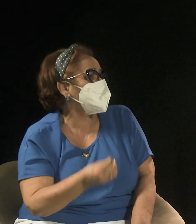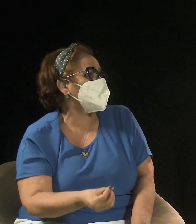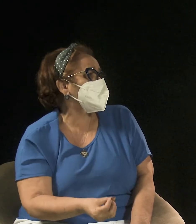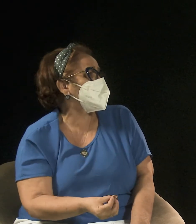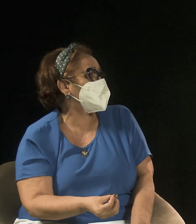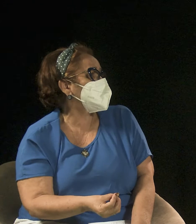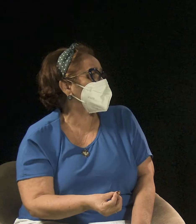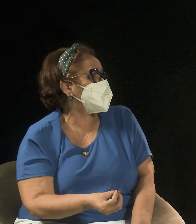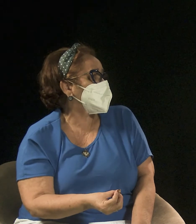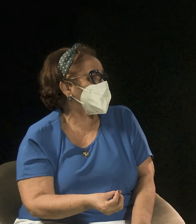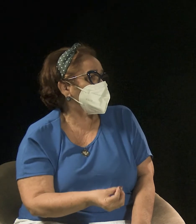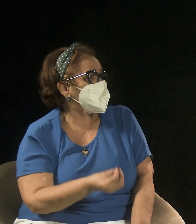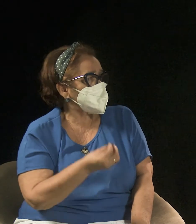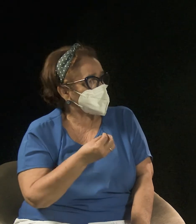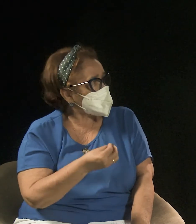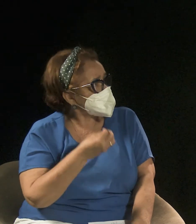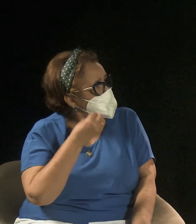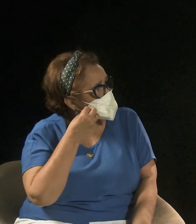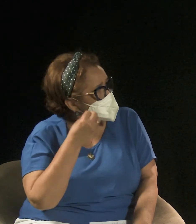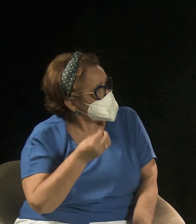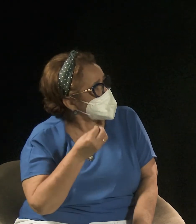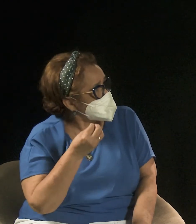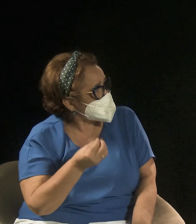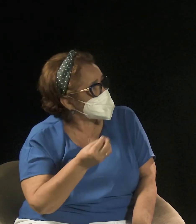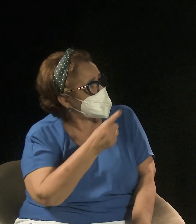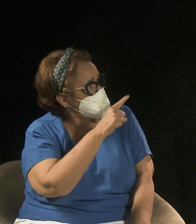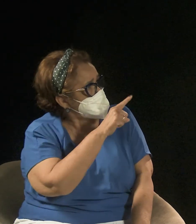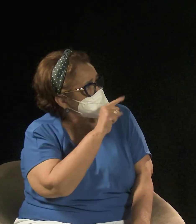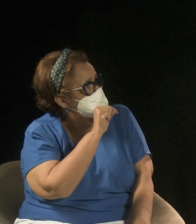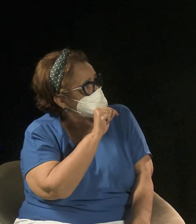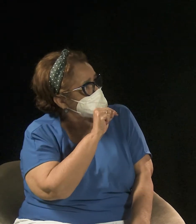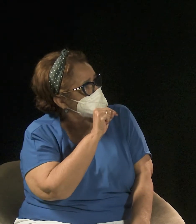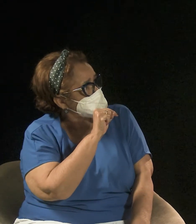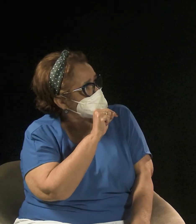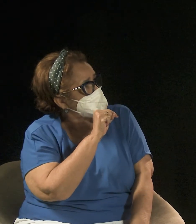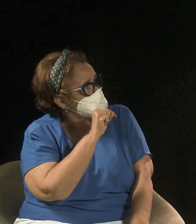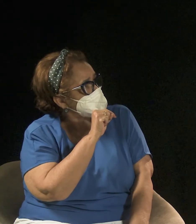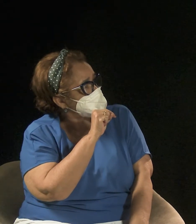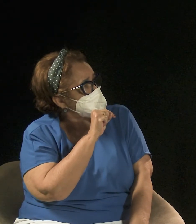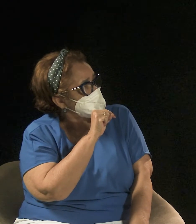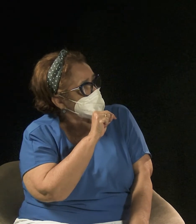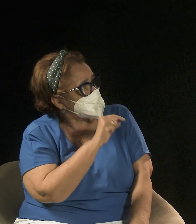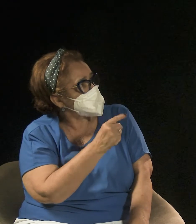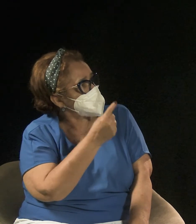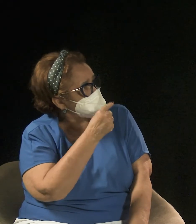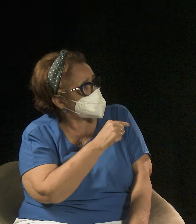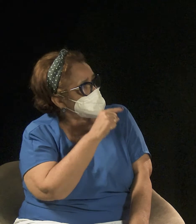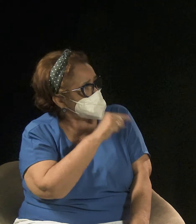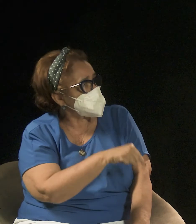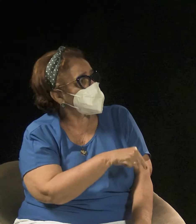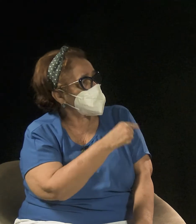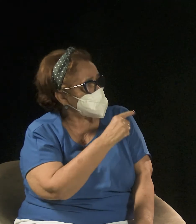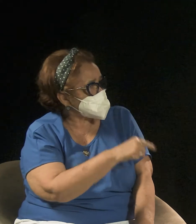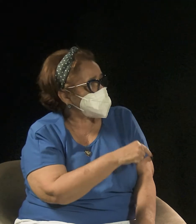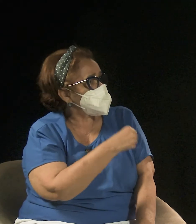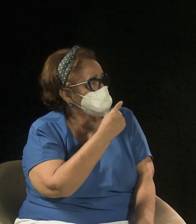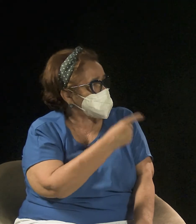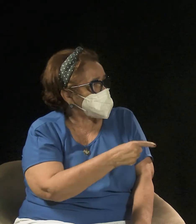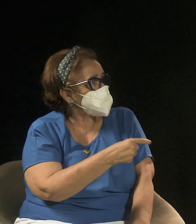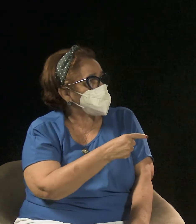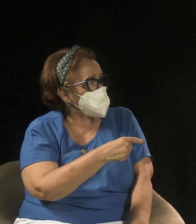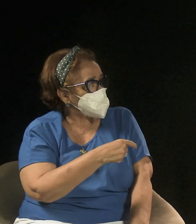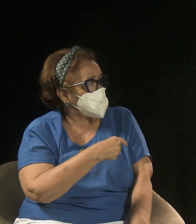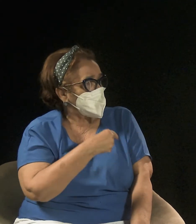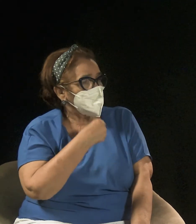na singularidade dela. Então os pais precisam parar. E aí eu vejo o papel da escola, a parceria, e a gente fez inclusive formação com